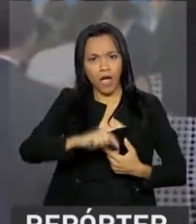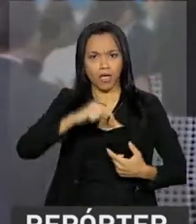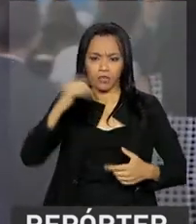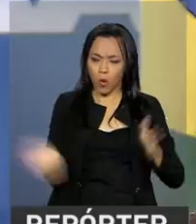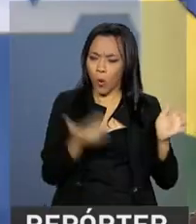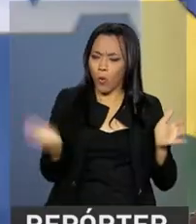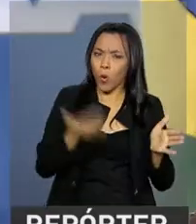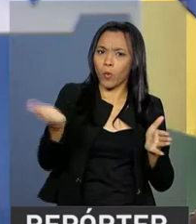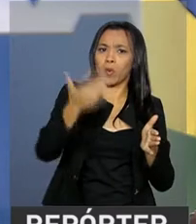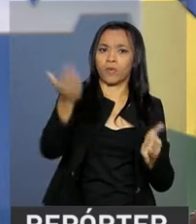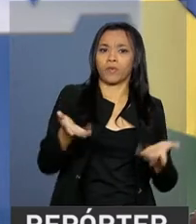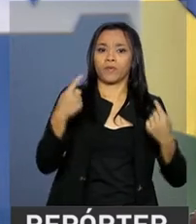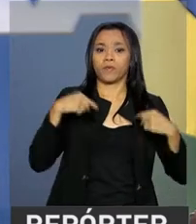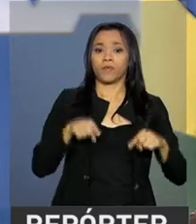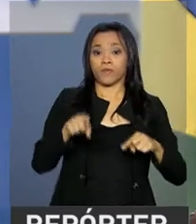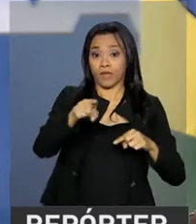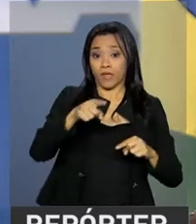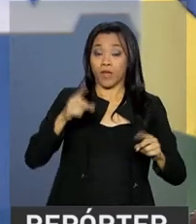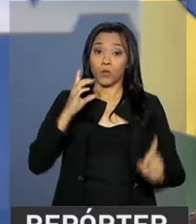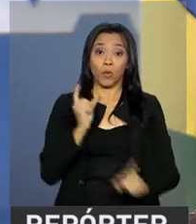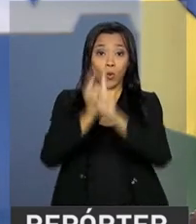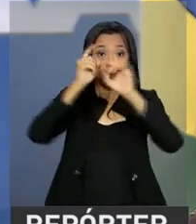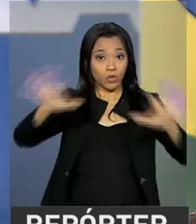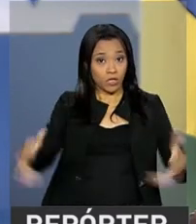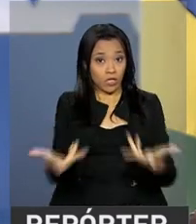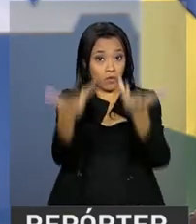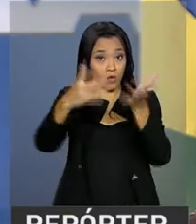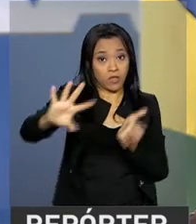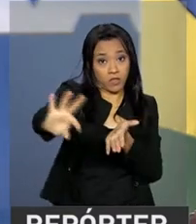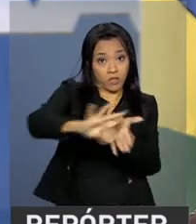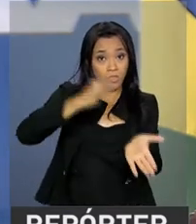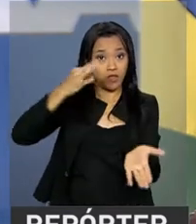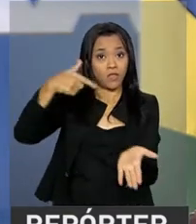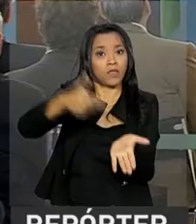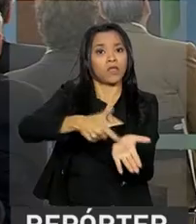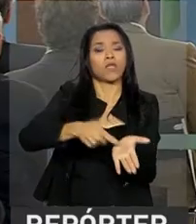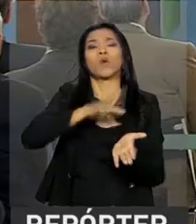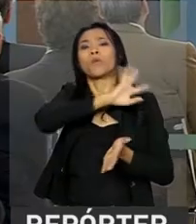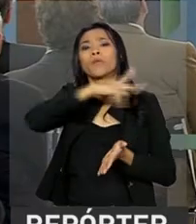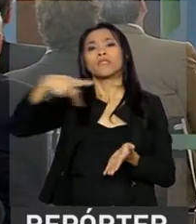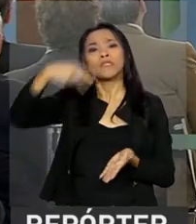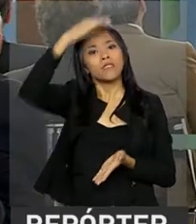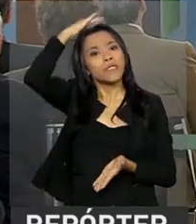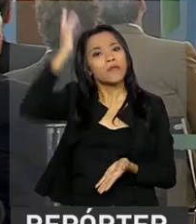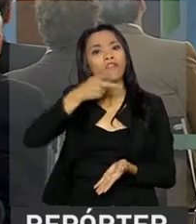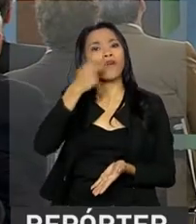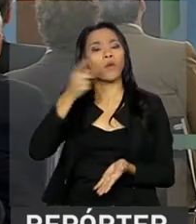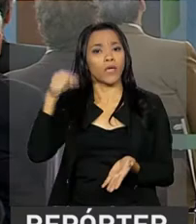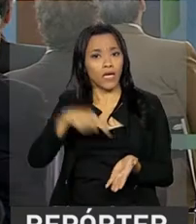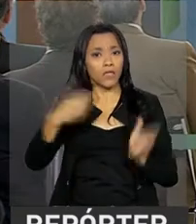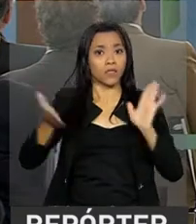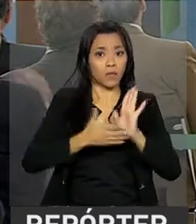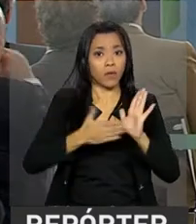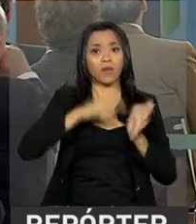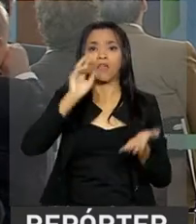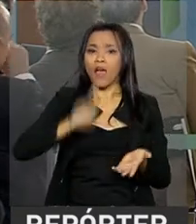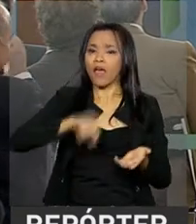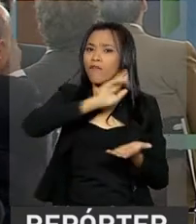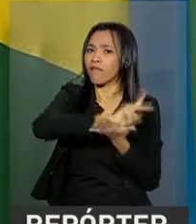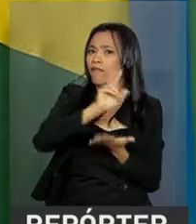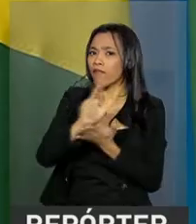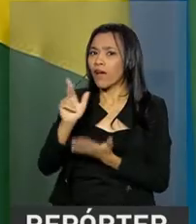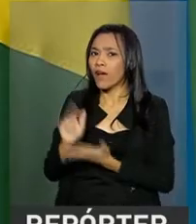na cerimônia de assinatura do acordo o presidente michel temer disse que a medida faz parte de um conjunto de iniciativas